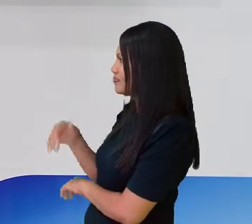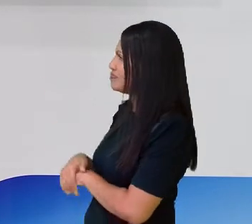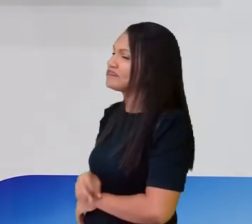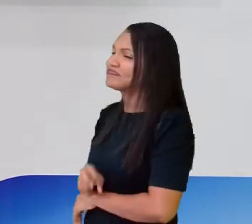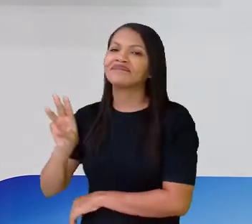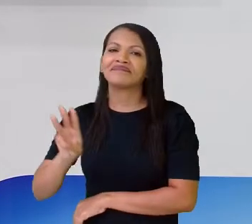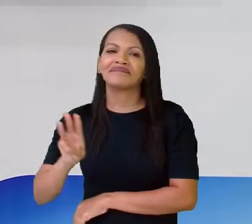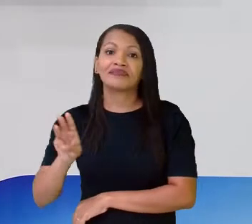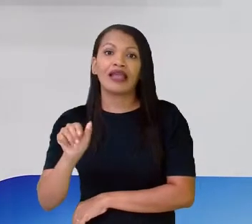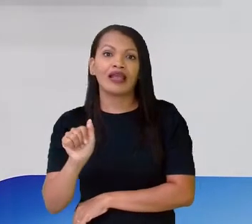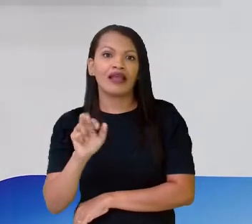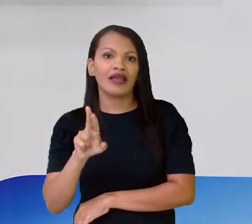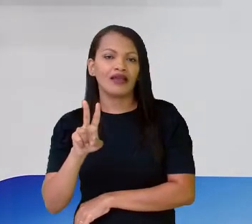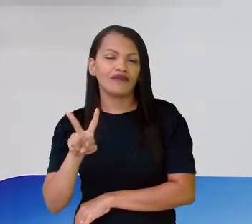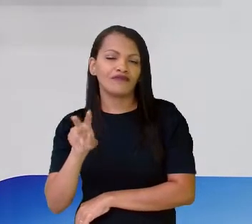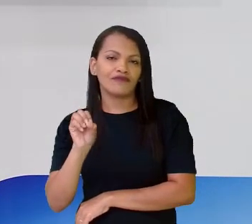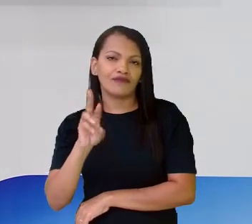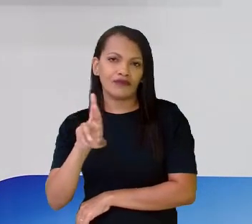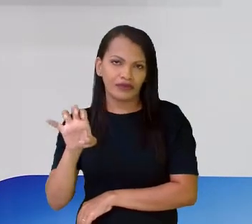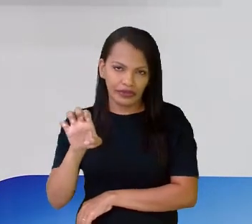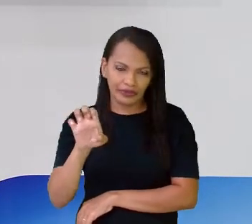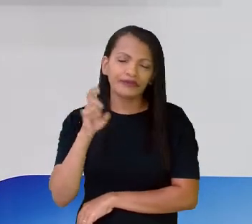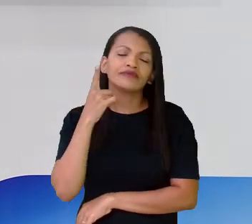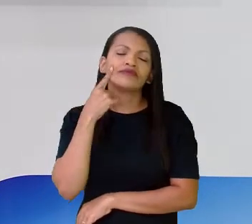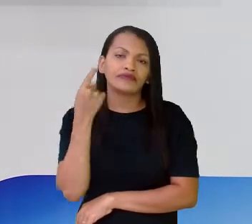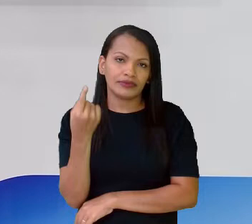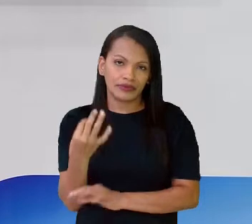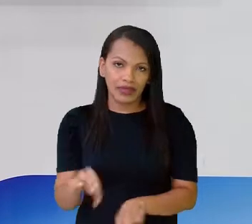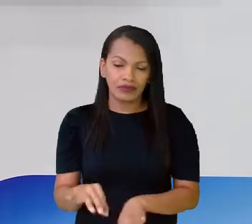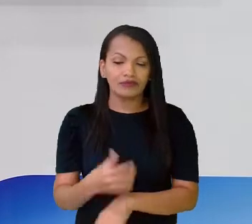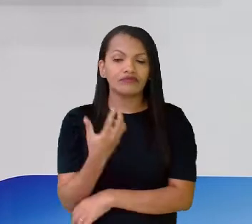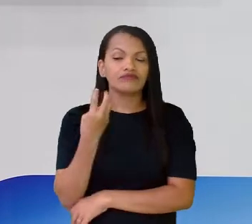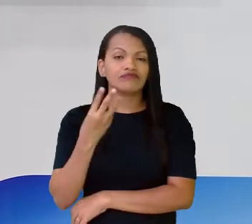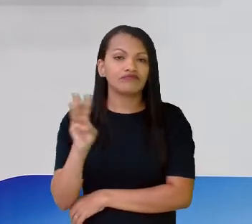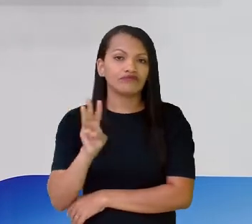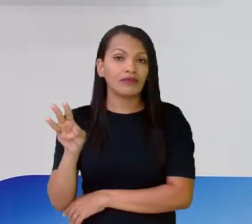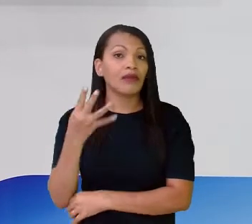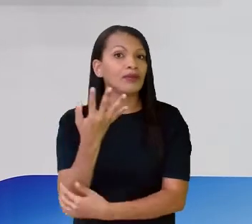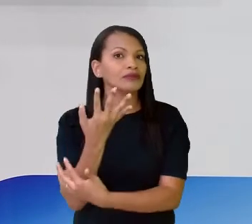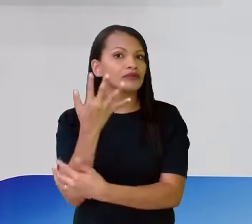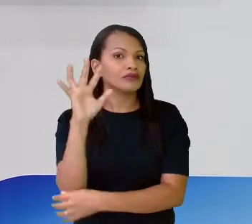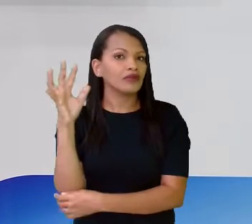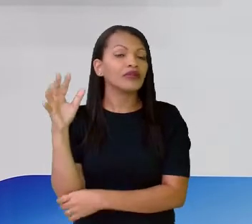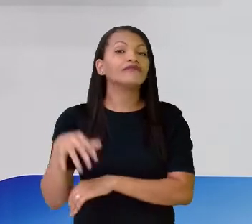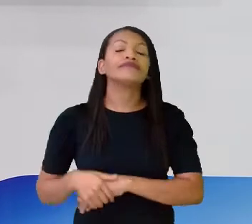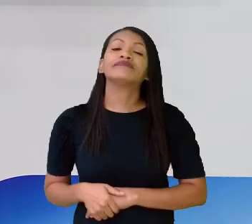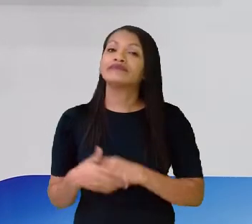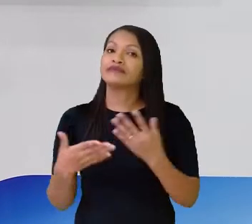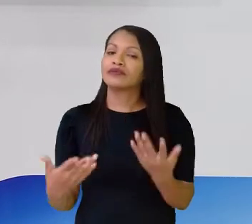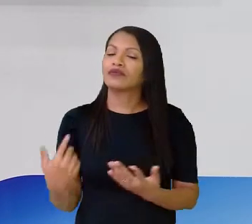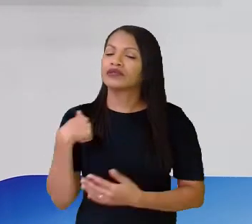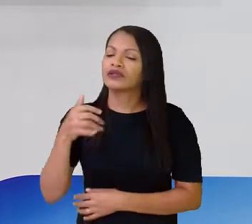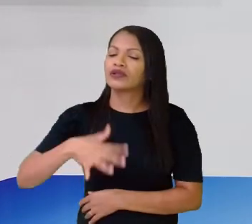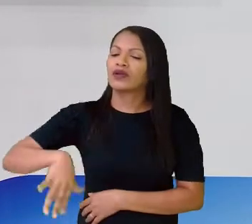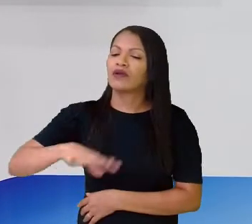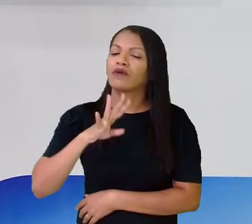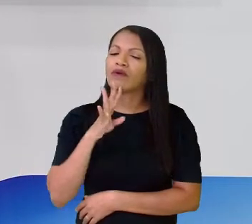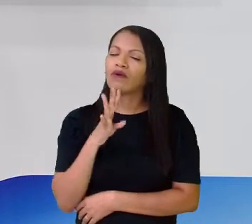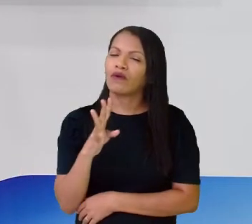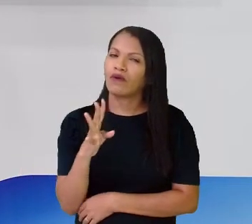sugestões bem interessantes, mostrando algumas paisagens, para vocês conhecerem um pouquinho mais das regiões do Brasil e